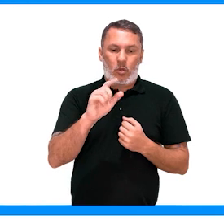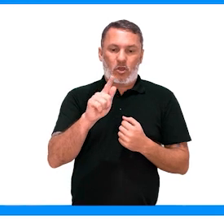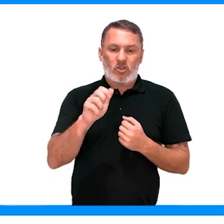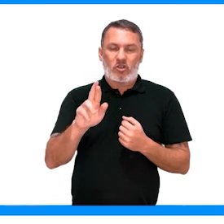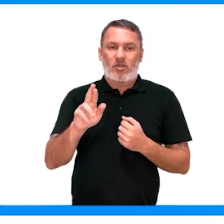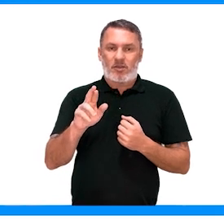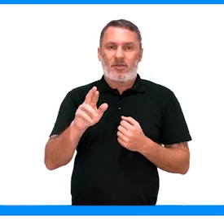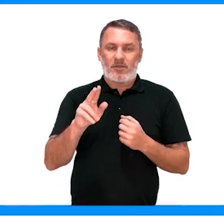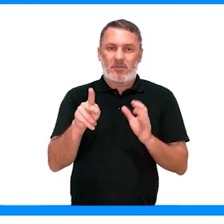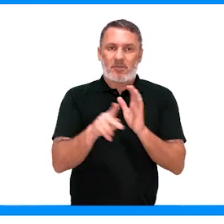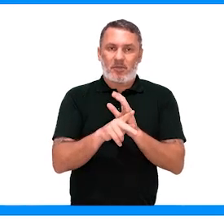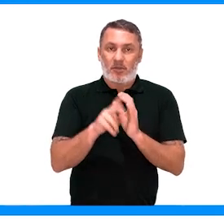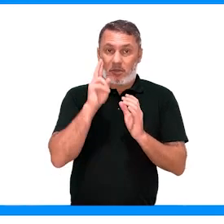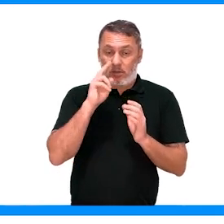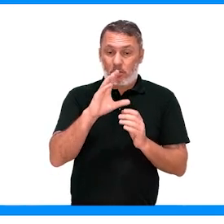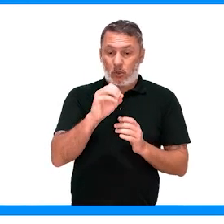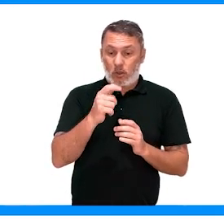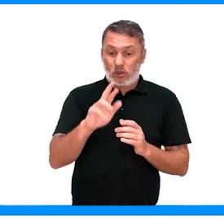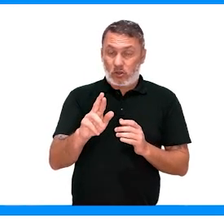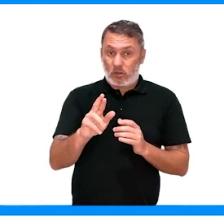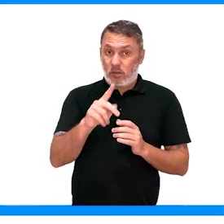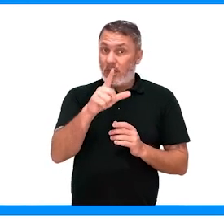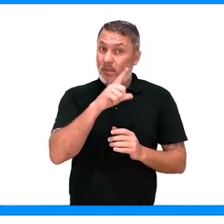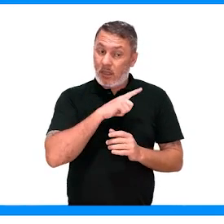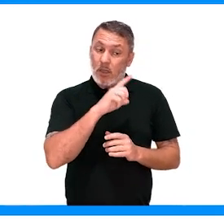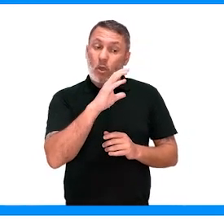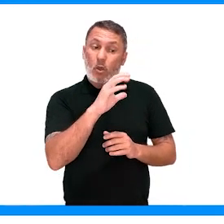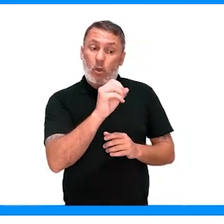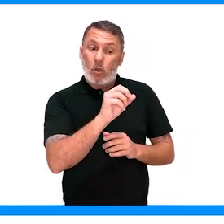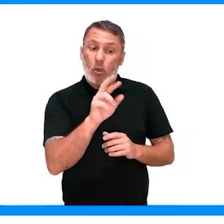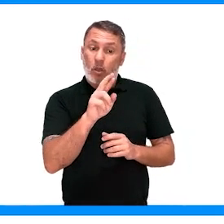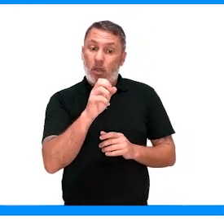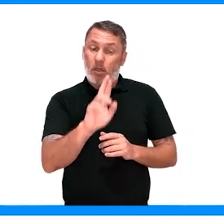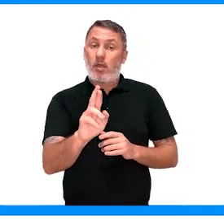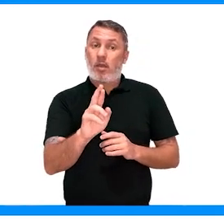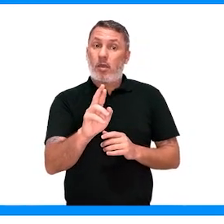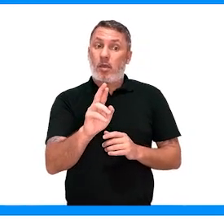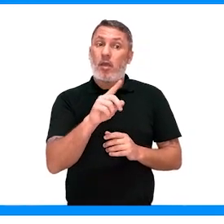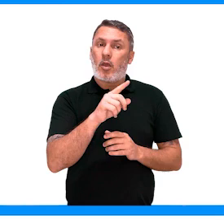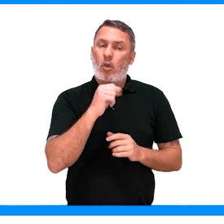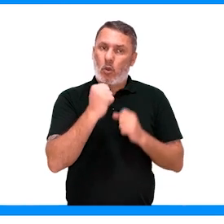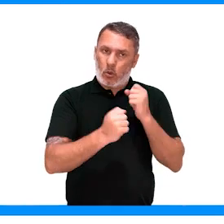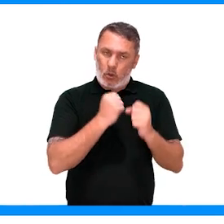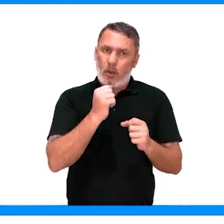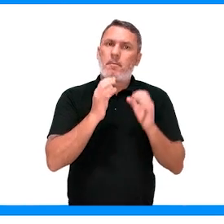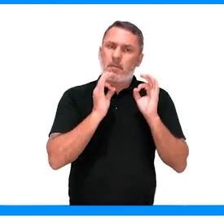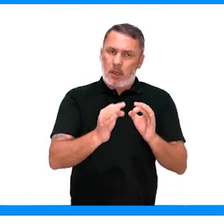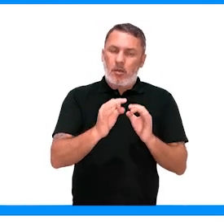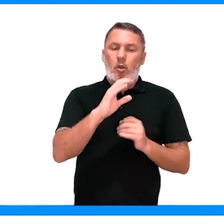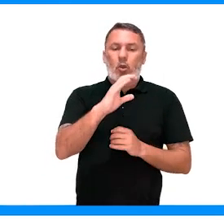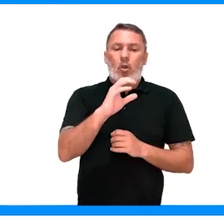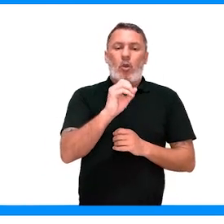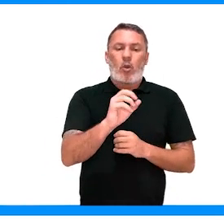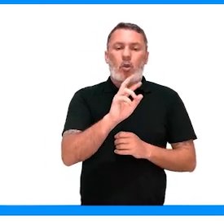ter sonzinho de R quando for com G. Existe o correr também. Correr é de correr